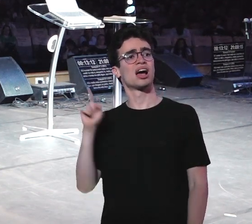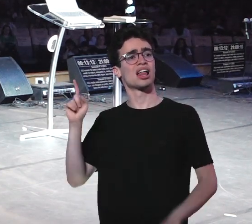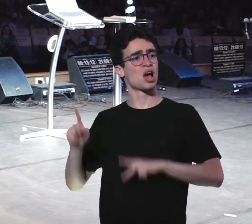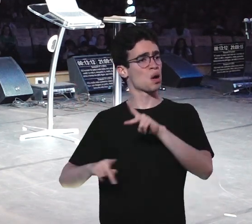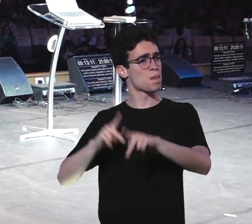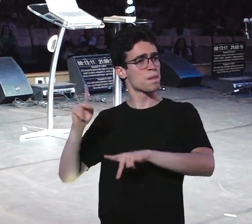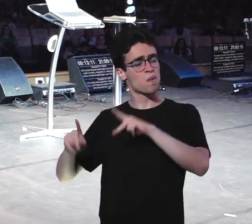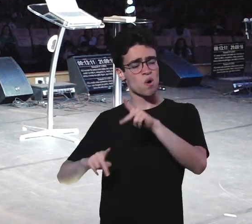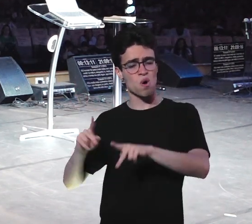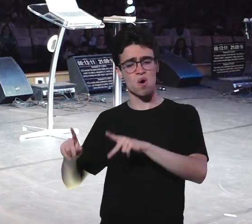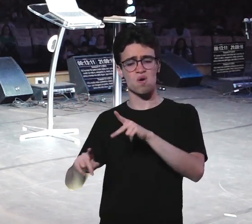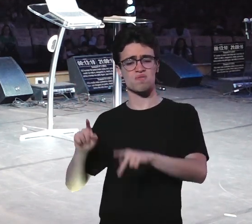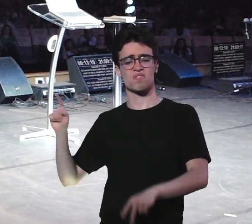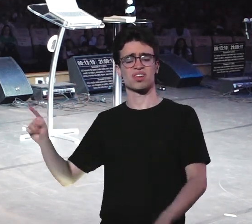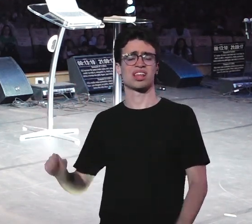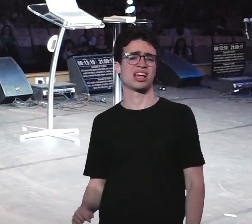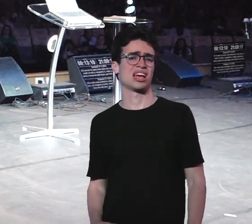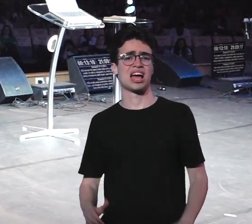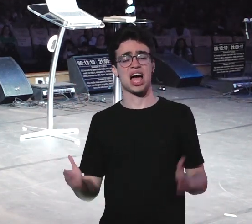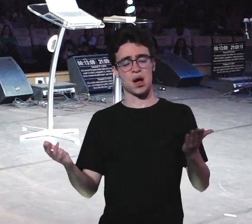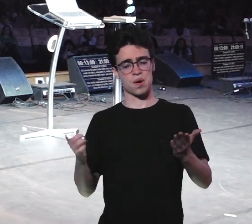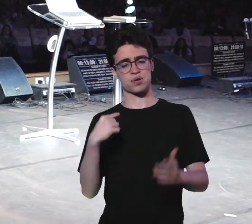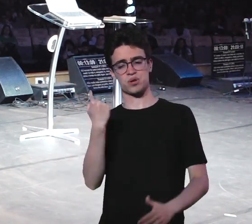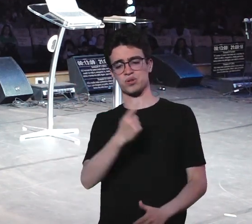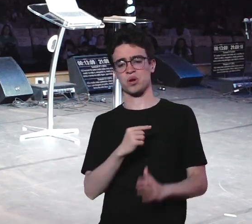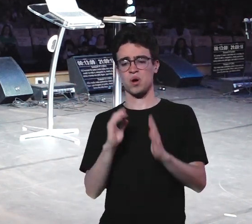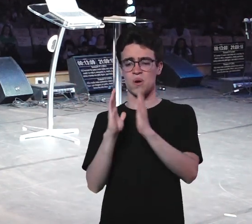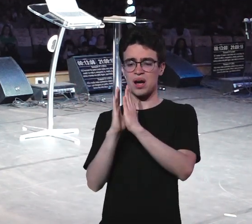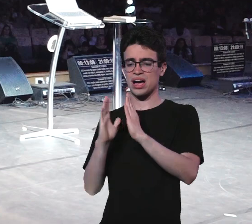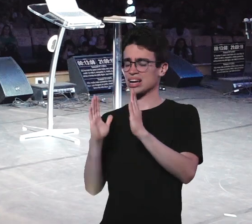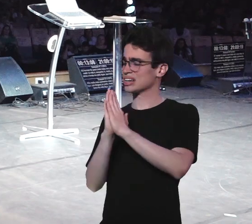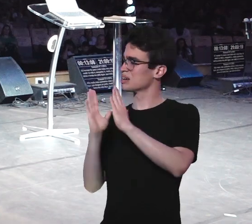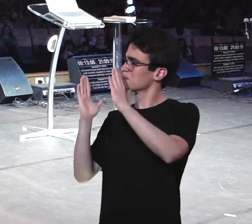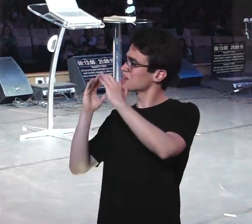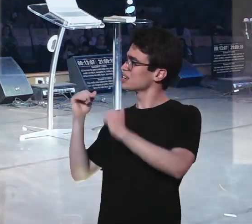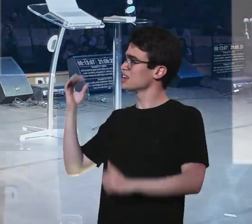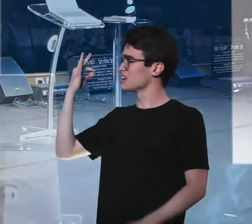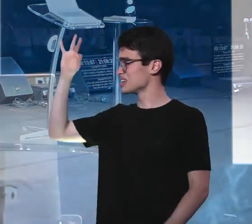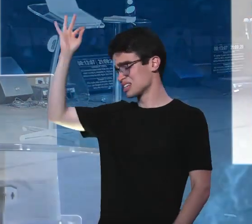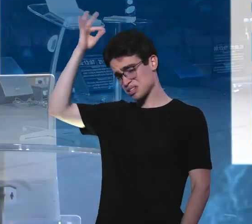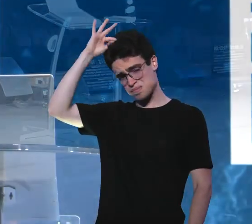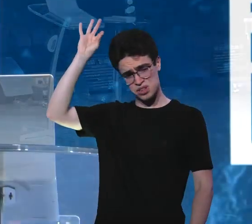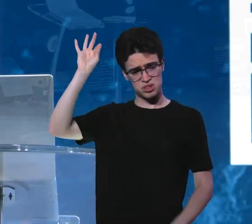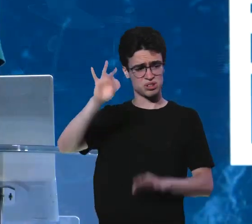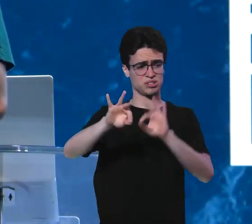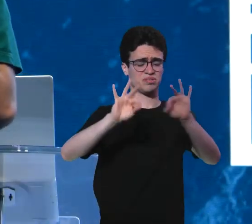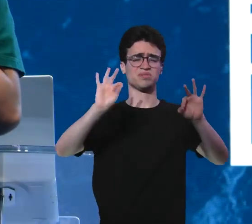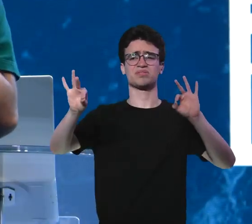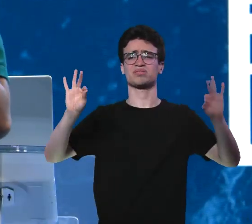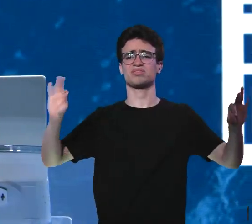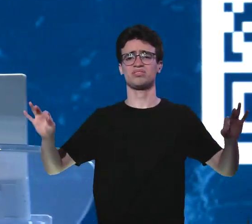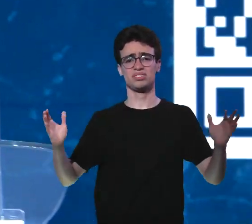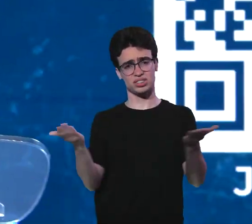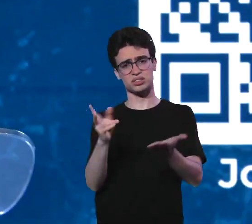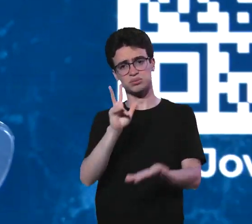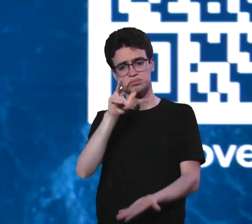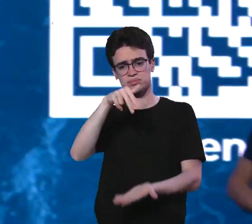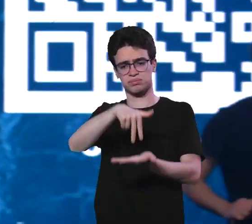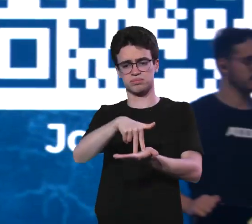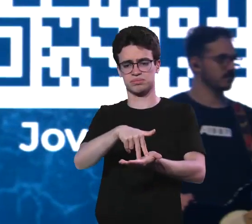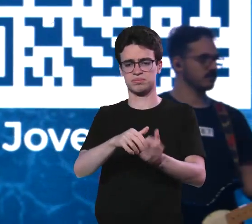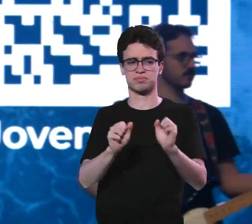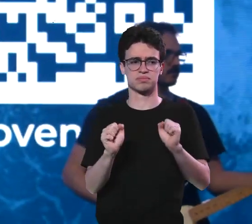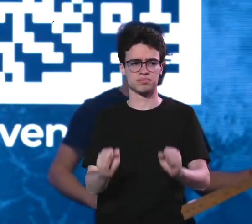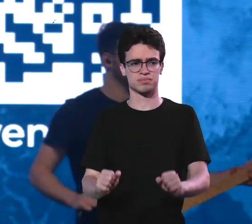andava. Por isso nós vamos orar pedindo visitação do Espírito. Eu quero pedir para você ficar de pé no seu lugar.